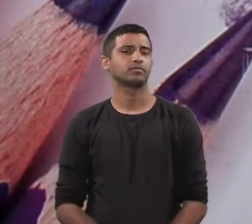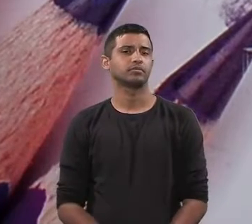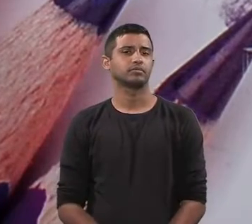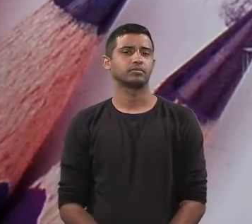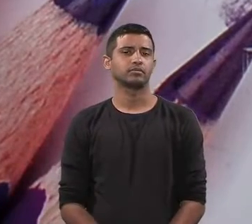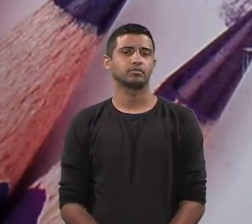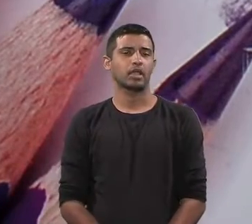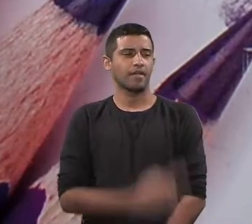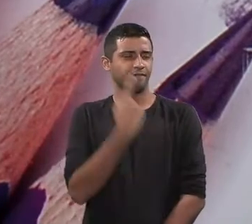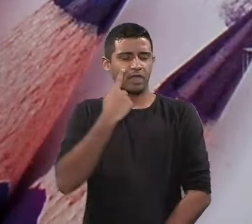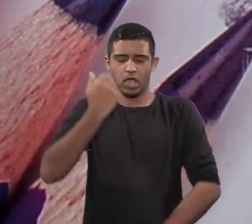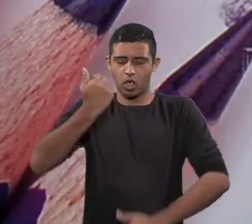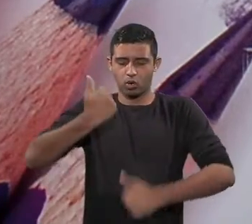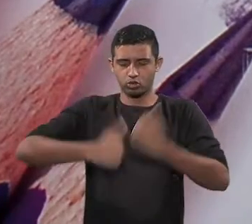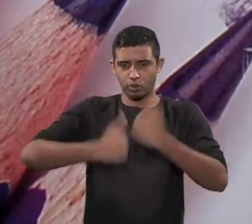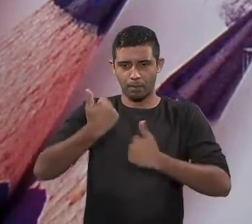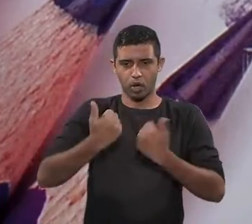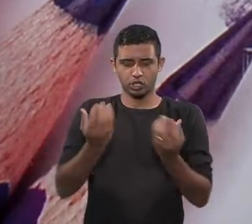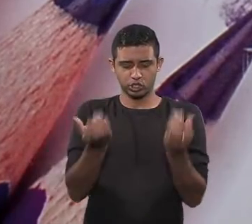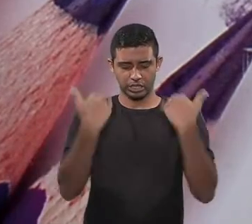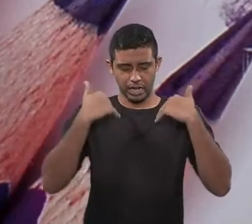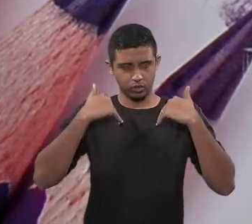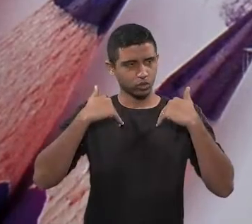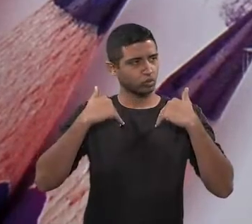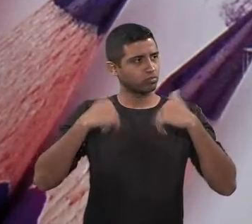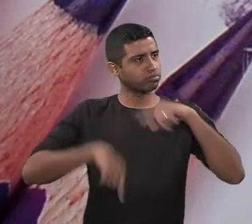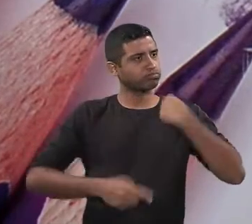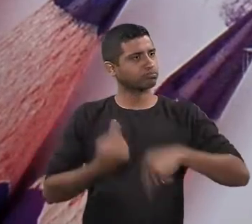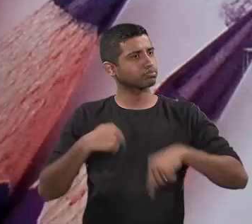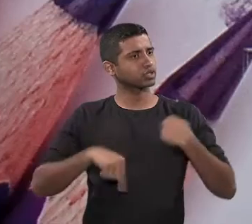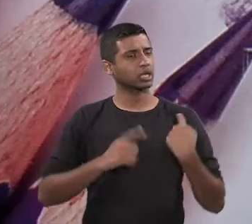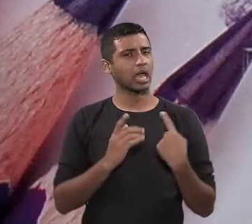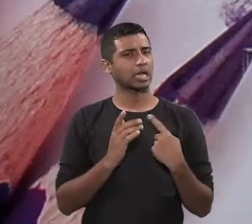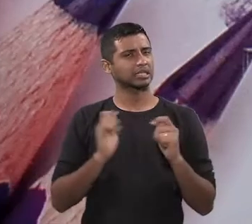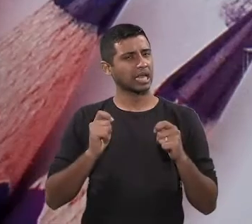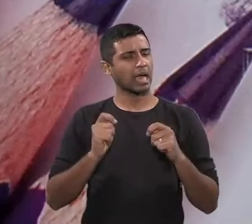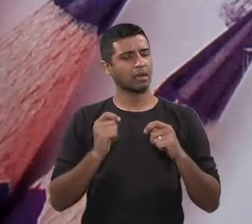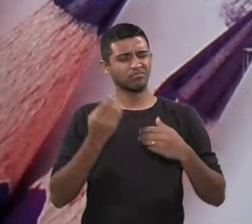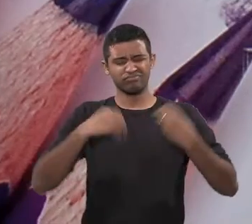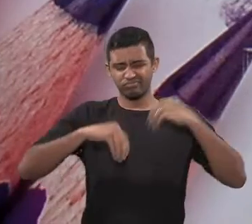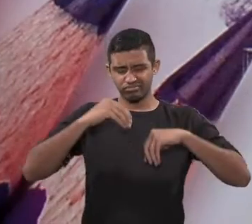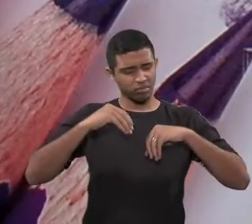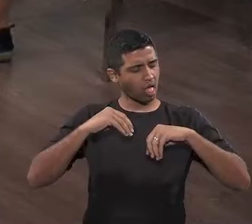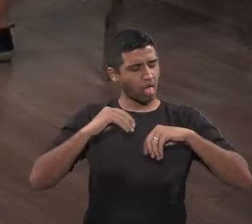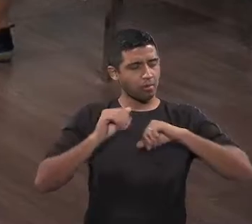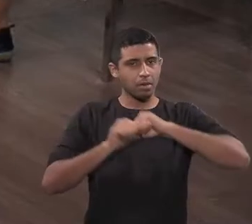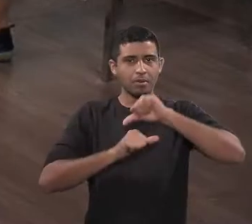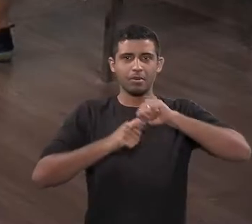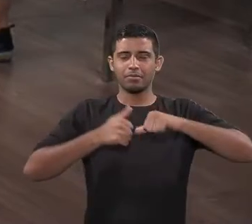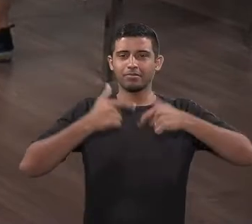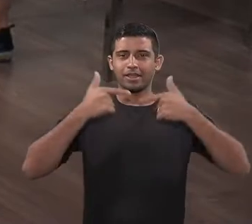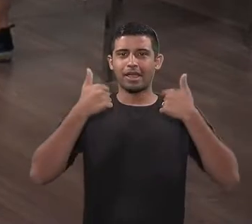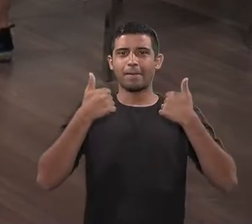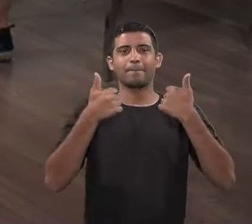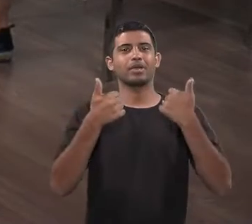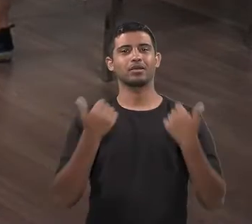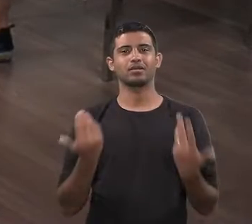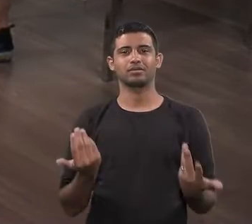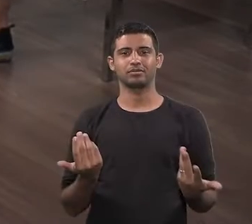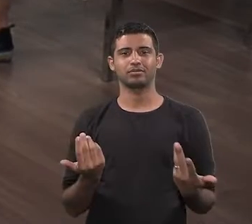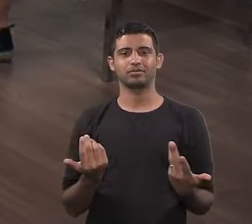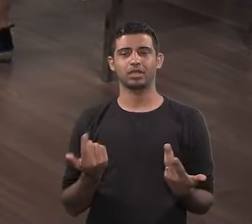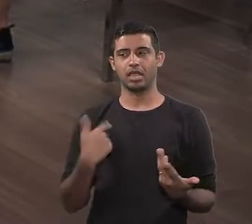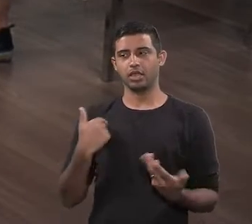a atuação do esporte no organismo pode contribuir para mudar esse quadro? A minha